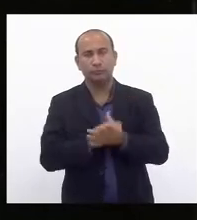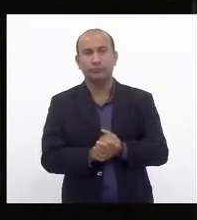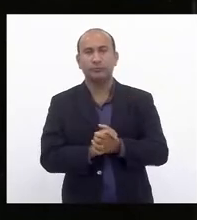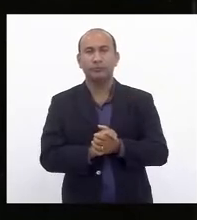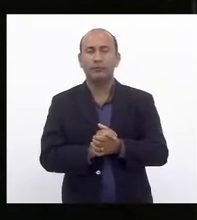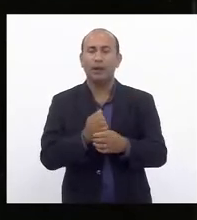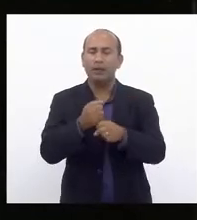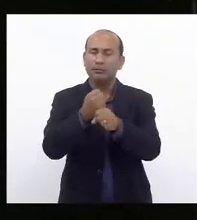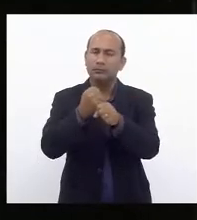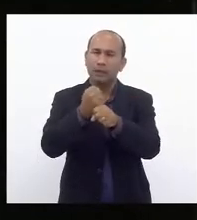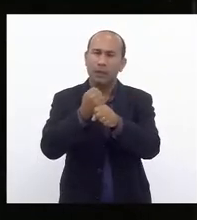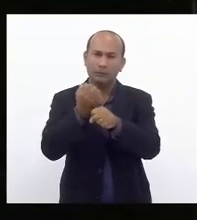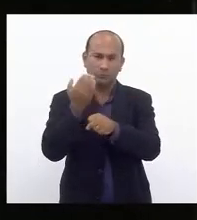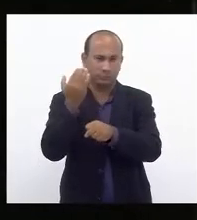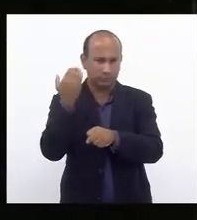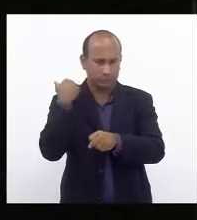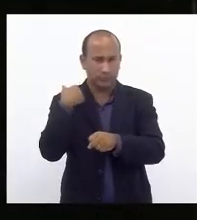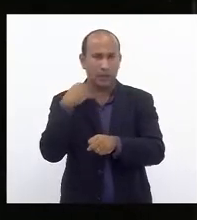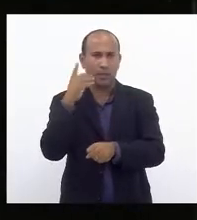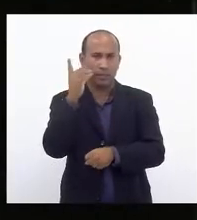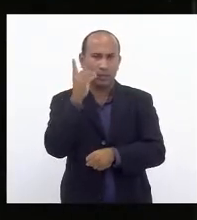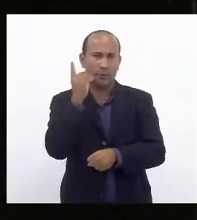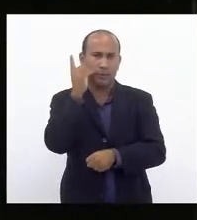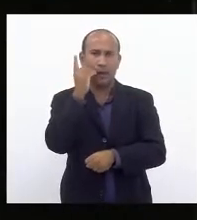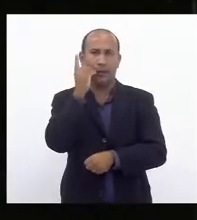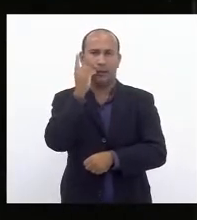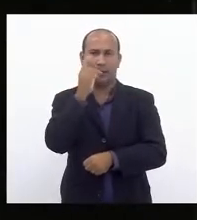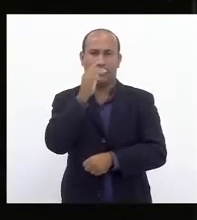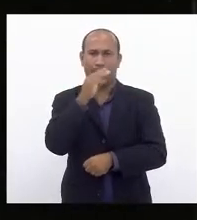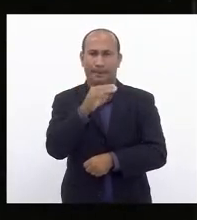Alguns anos atrás, deputada Marta Rocha,